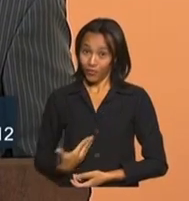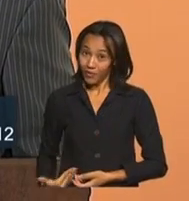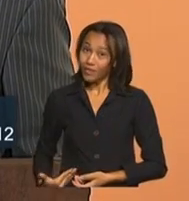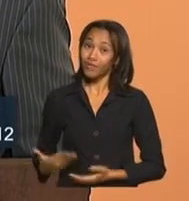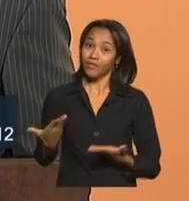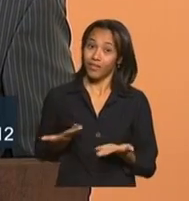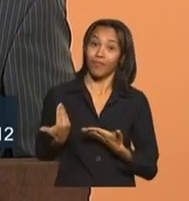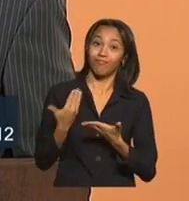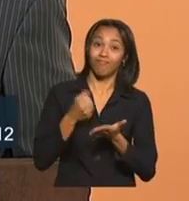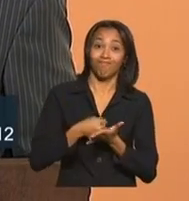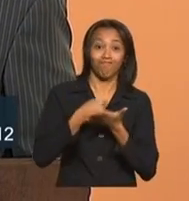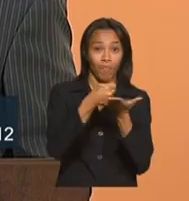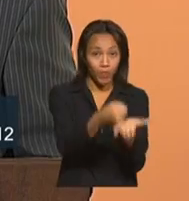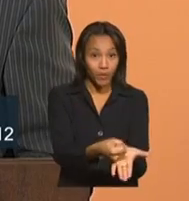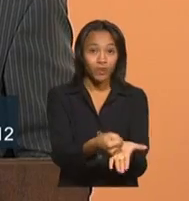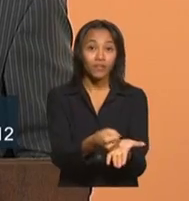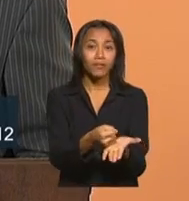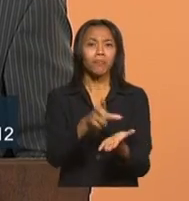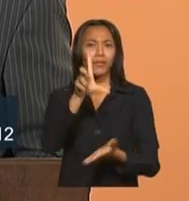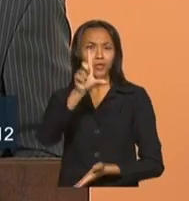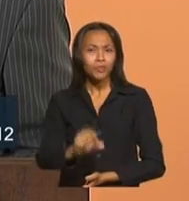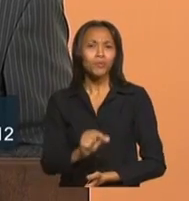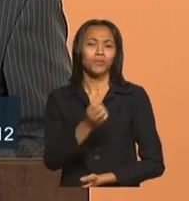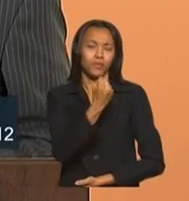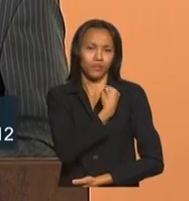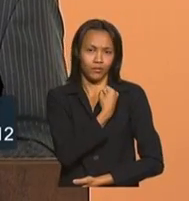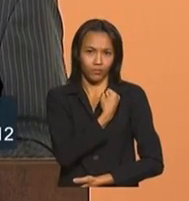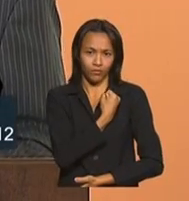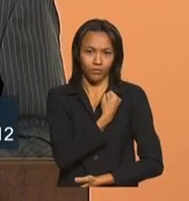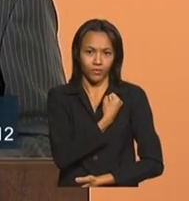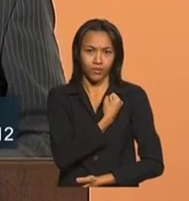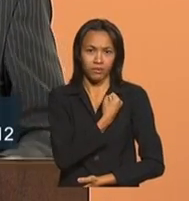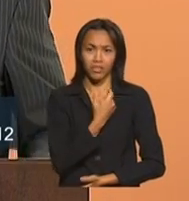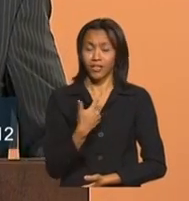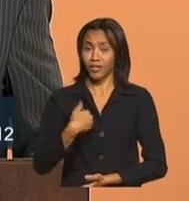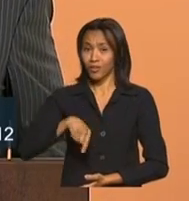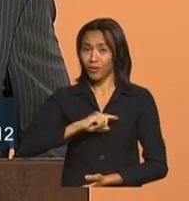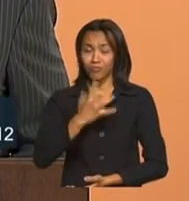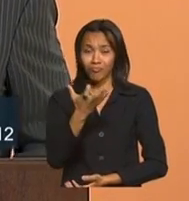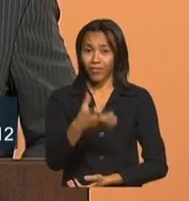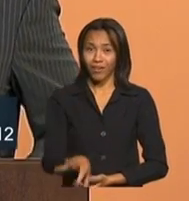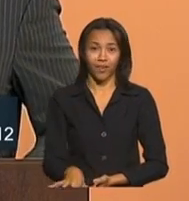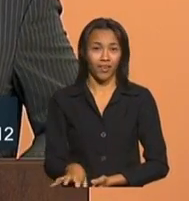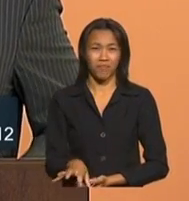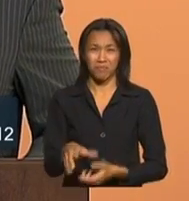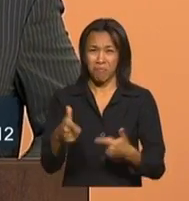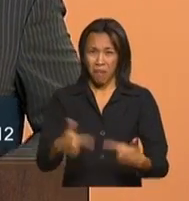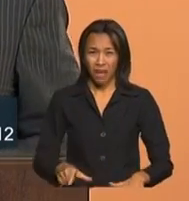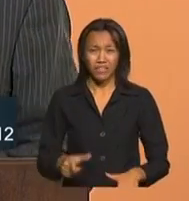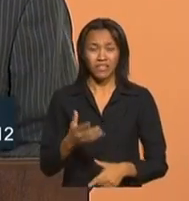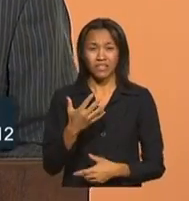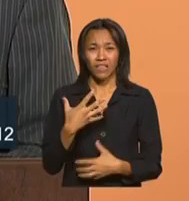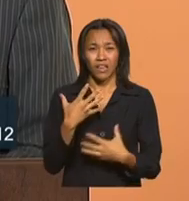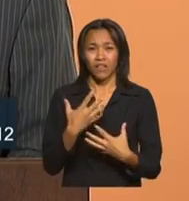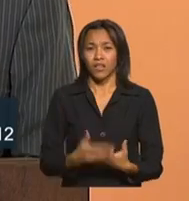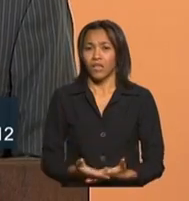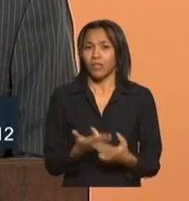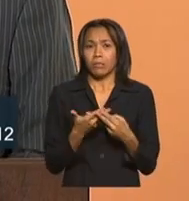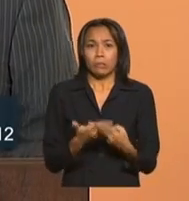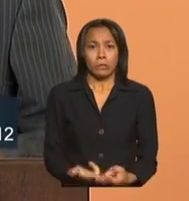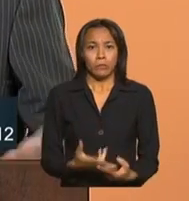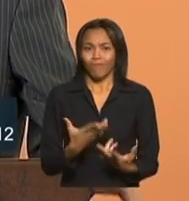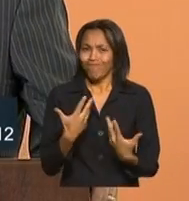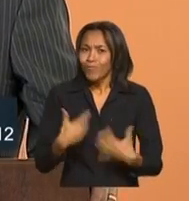seu governo, para diminuir uma estatística com quem não queremos e não podemos mais conviver.